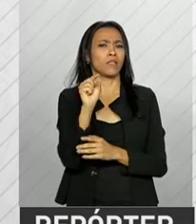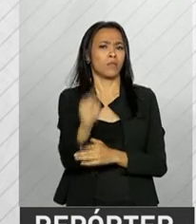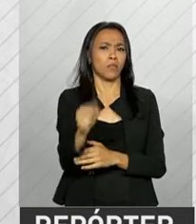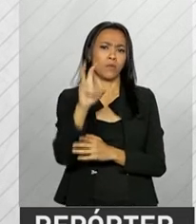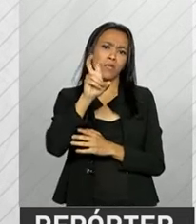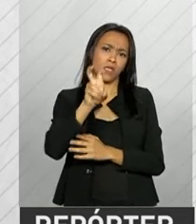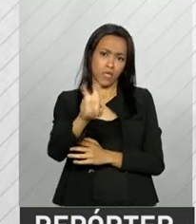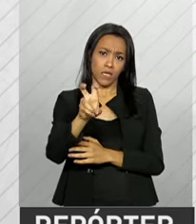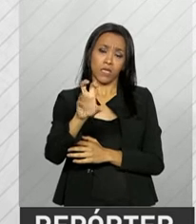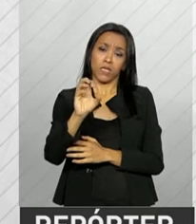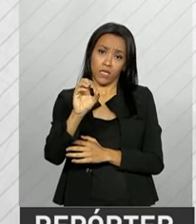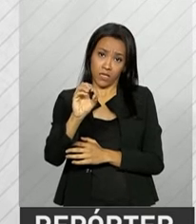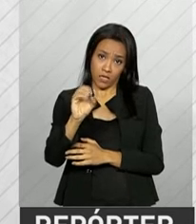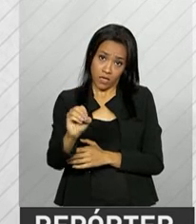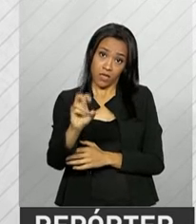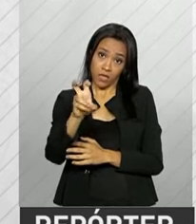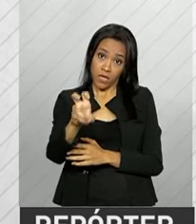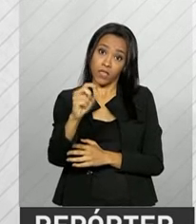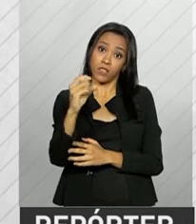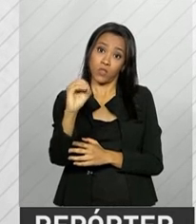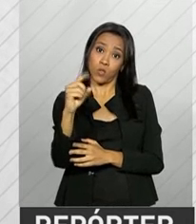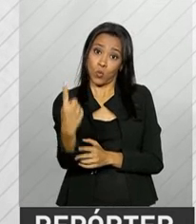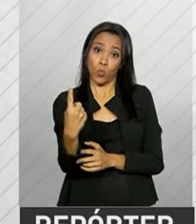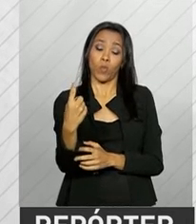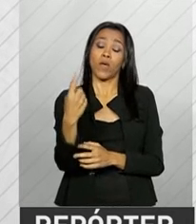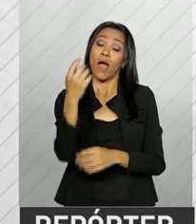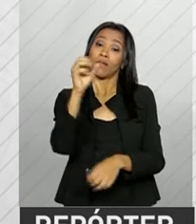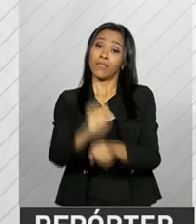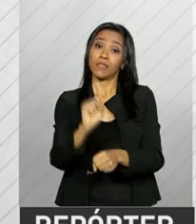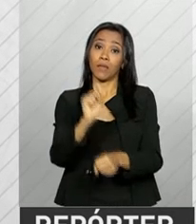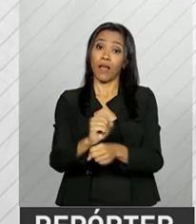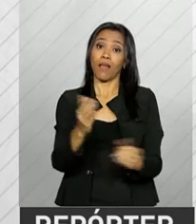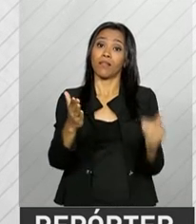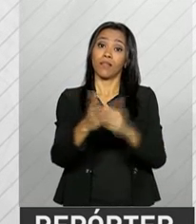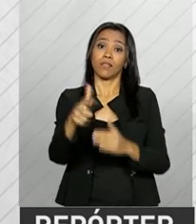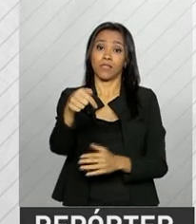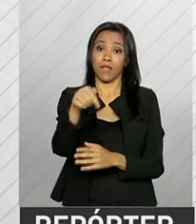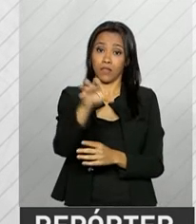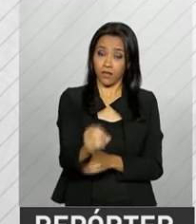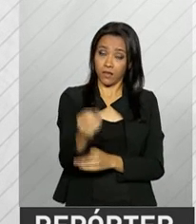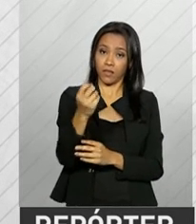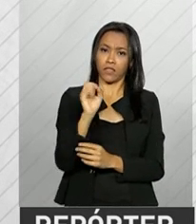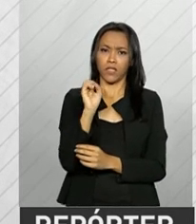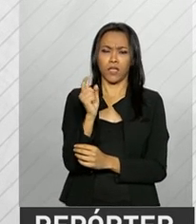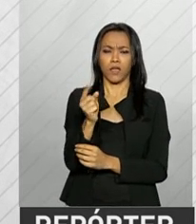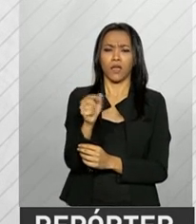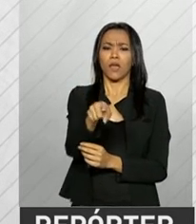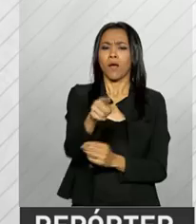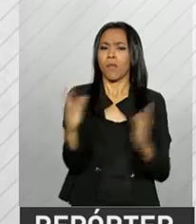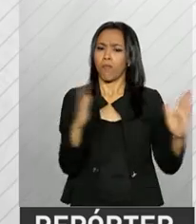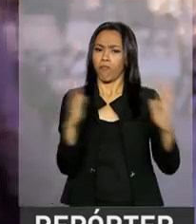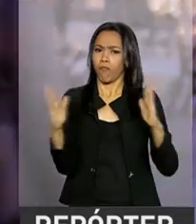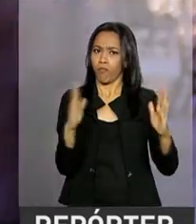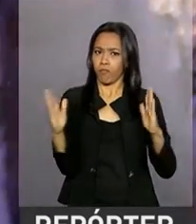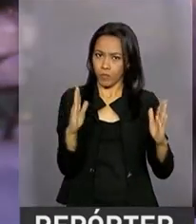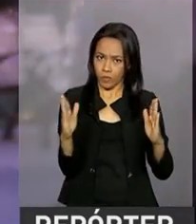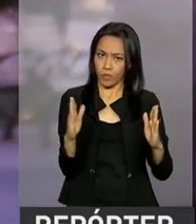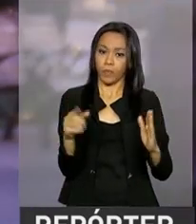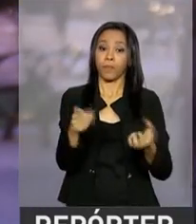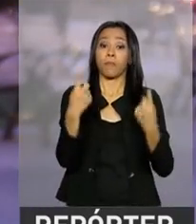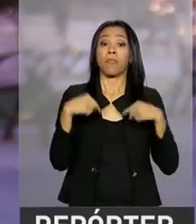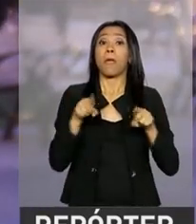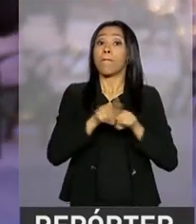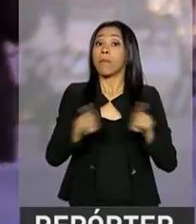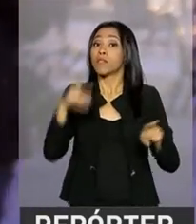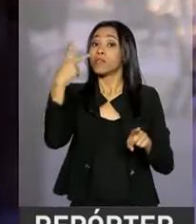dólares. Para receber isso, o trabalhador teria que esperar até os 70 anos e ter contribuído entre as faixas mais altas. Mas os